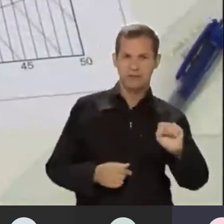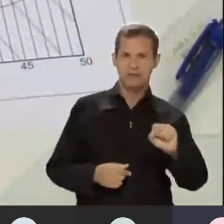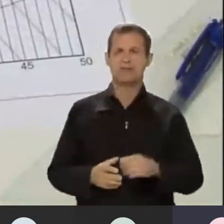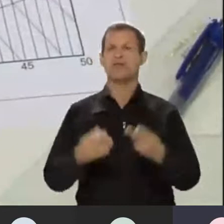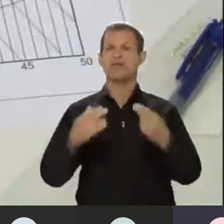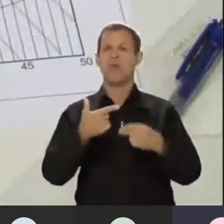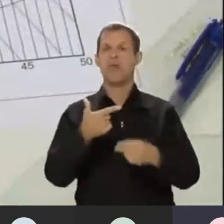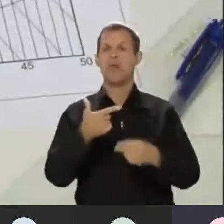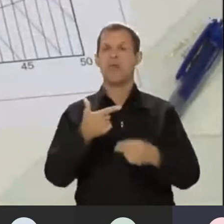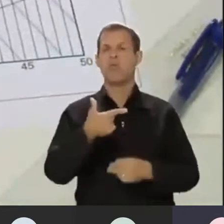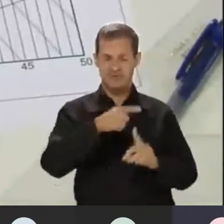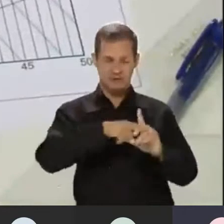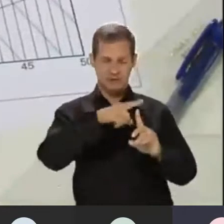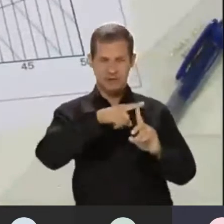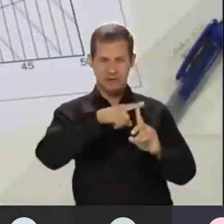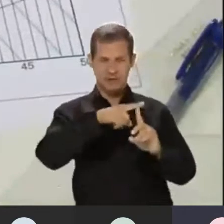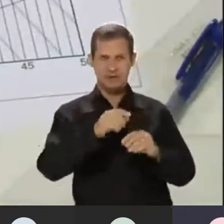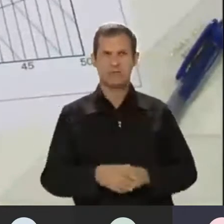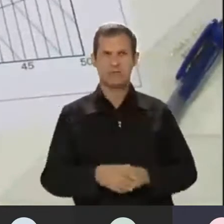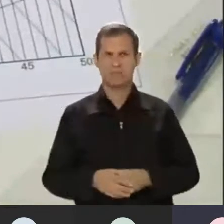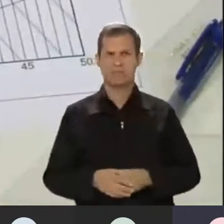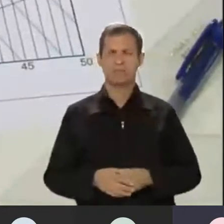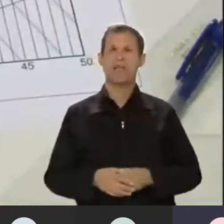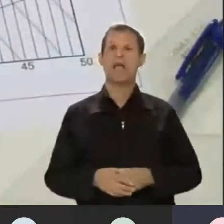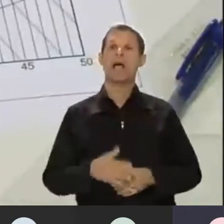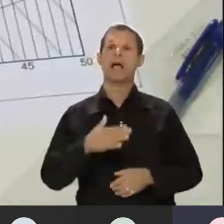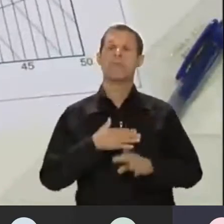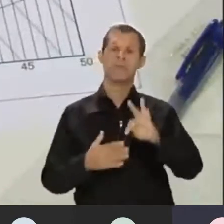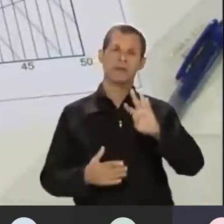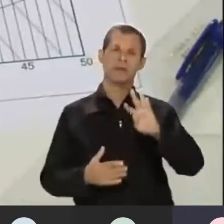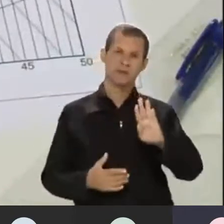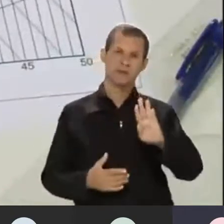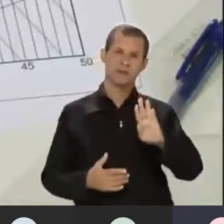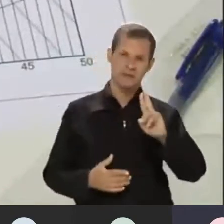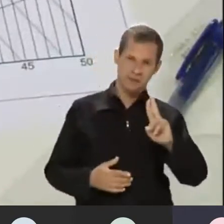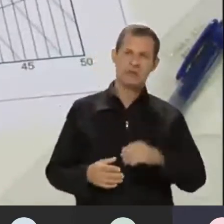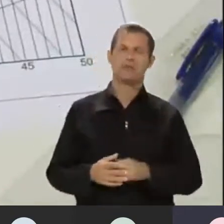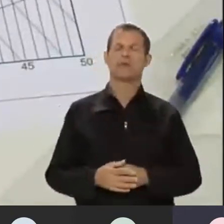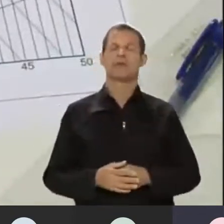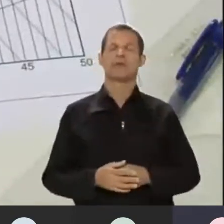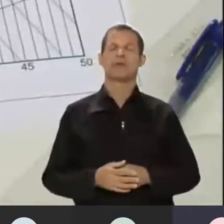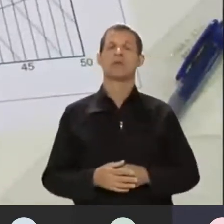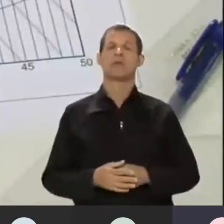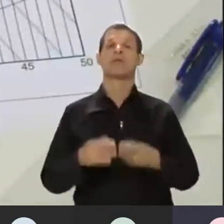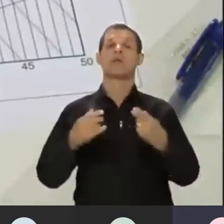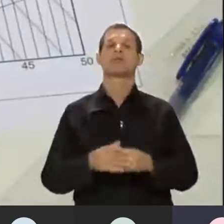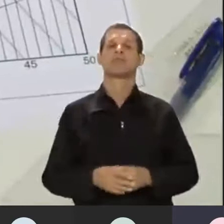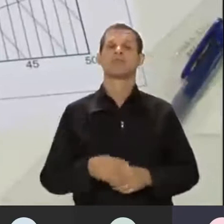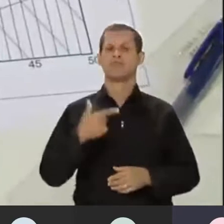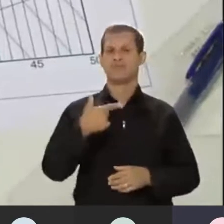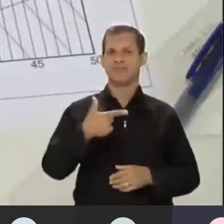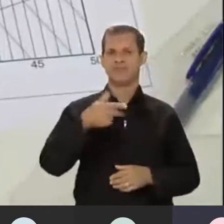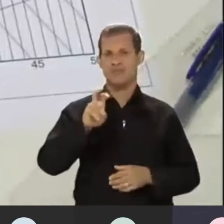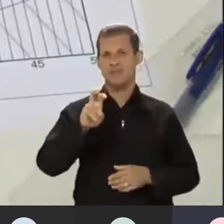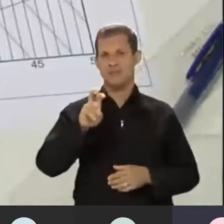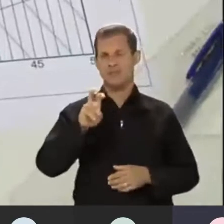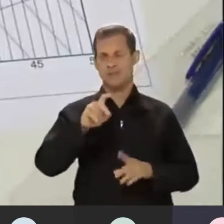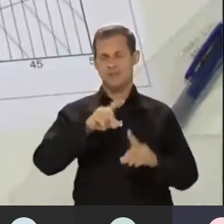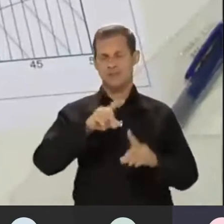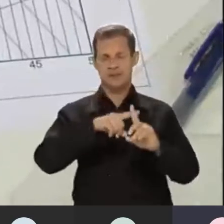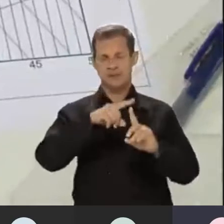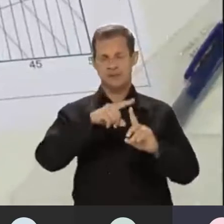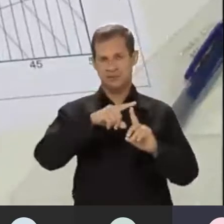seco, 26 graus Celsius. E a minha temperatura de bulbo igual a